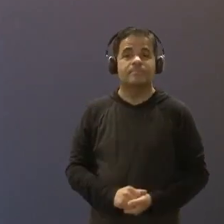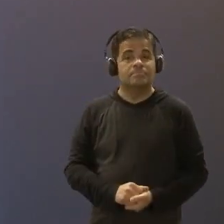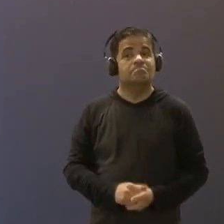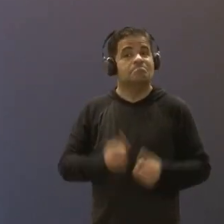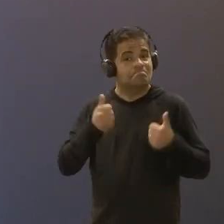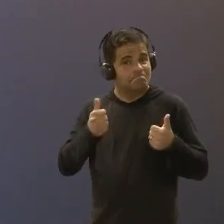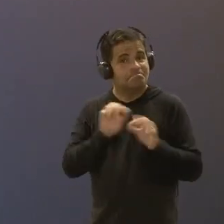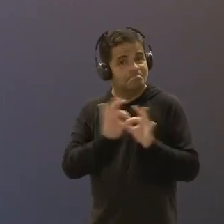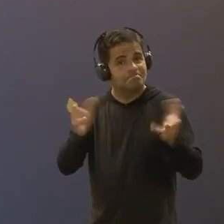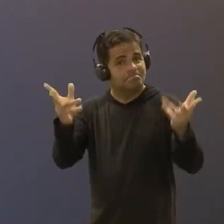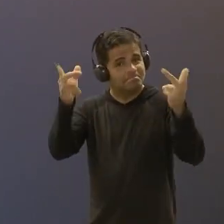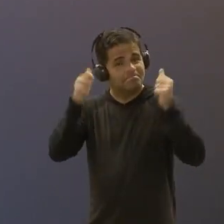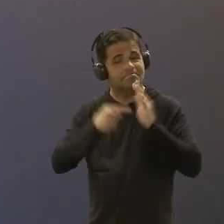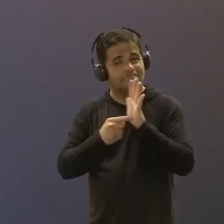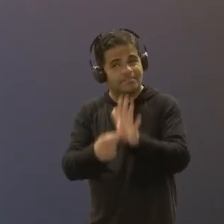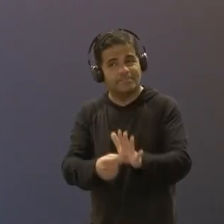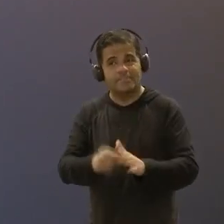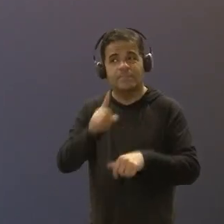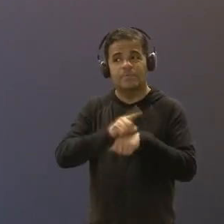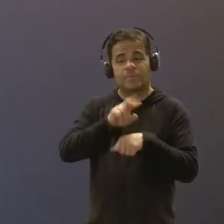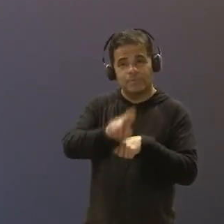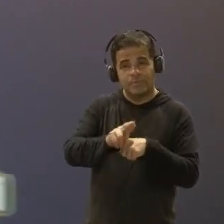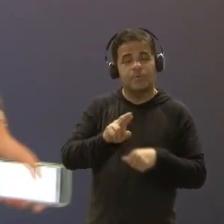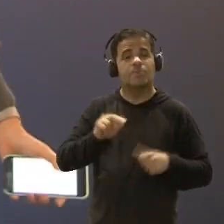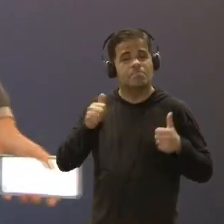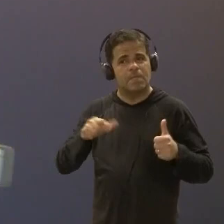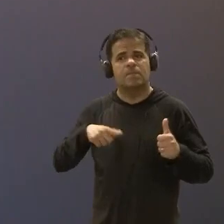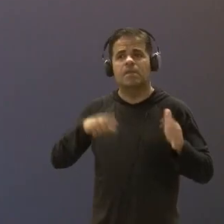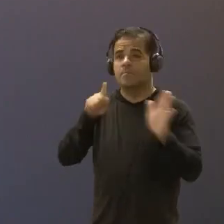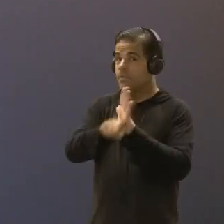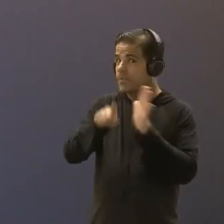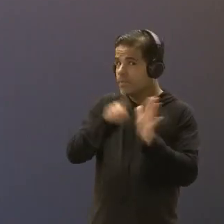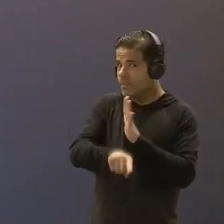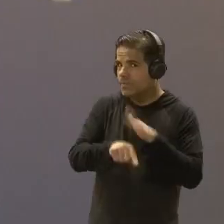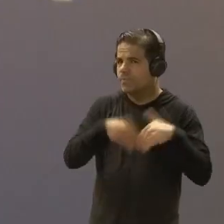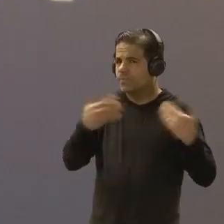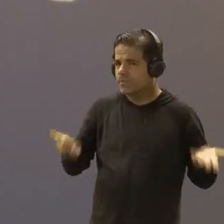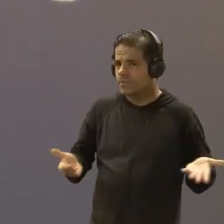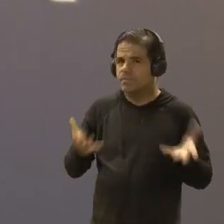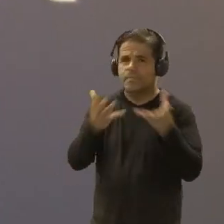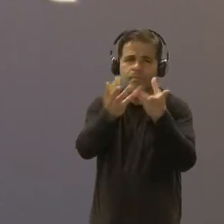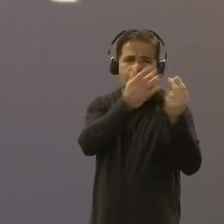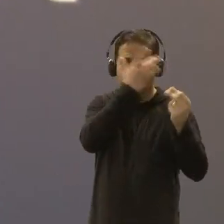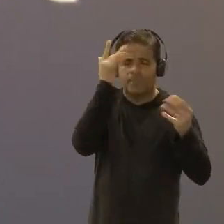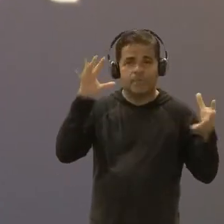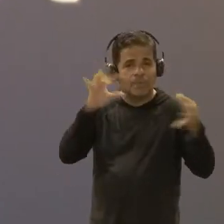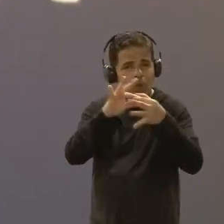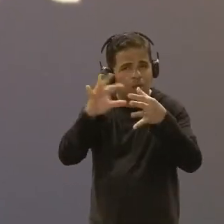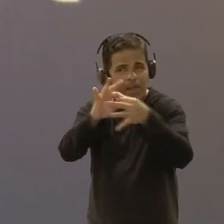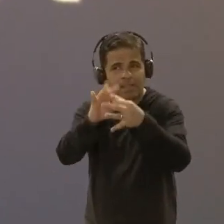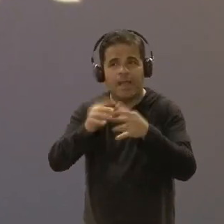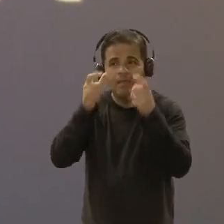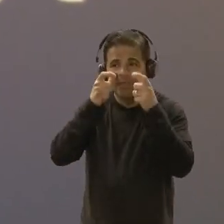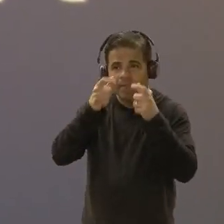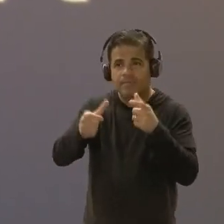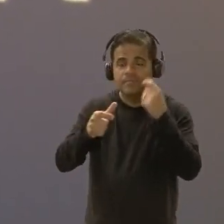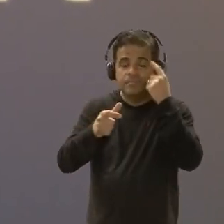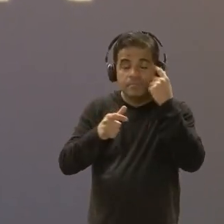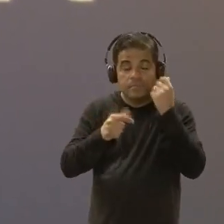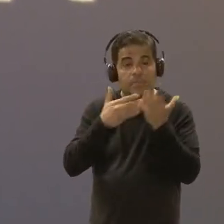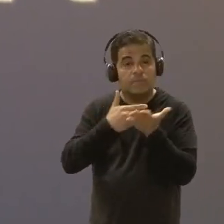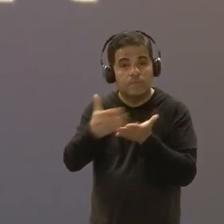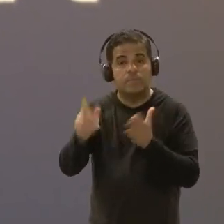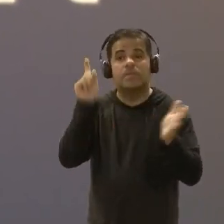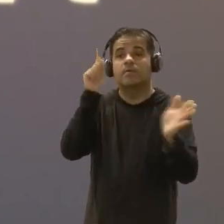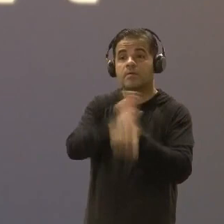maravilhosa apresentação, doutor João, maravilhosa. A gente tem perguntas, porque afinal de contas temos muitos conectados. E aqui eu vou começar